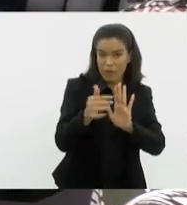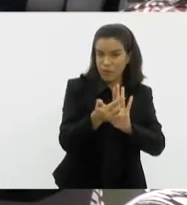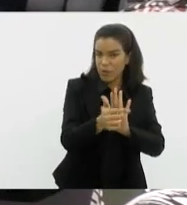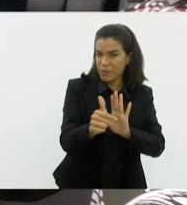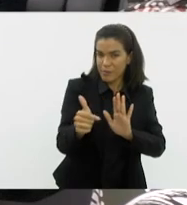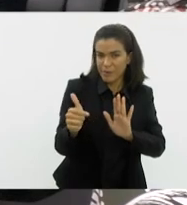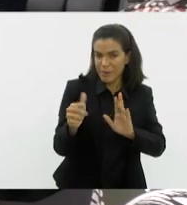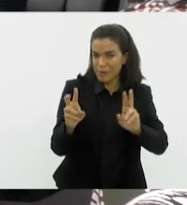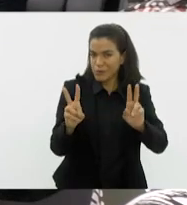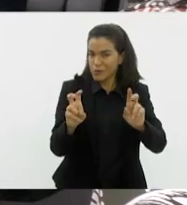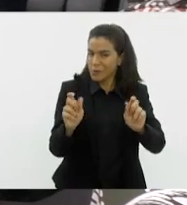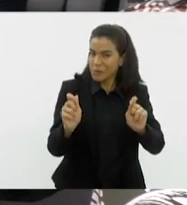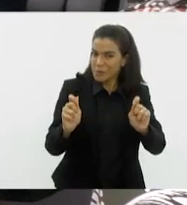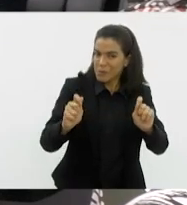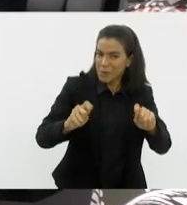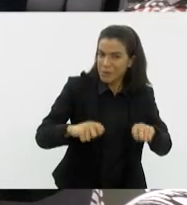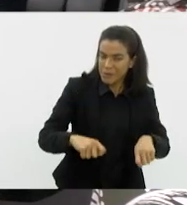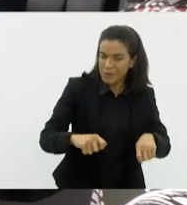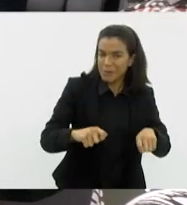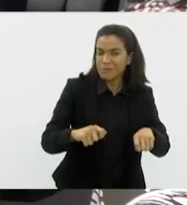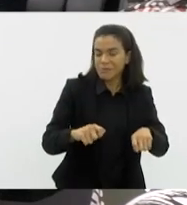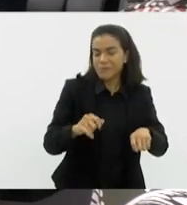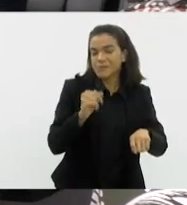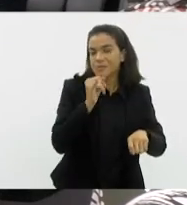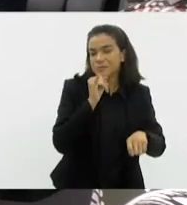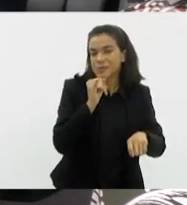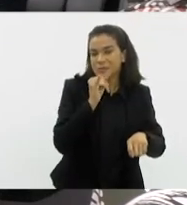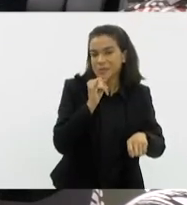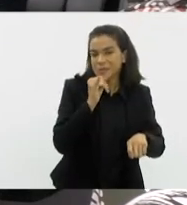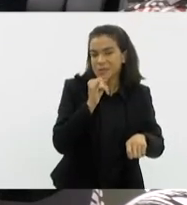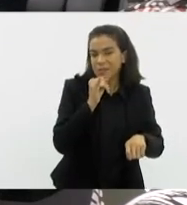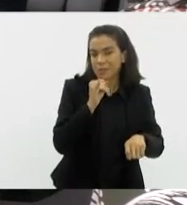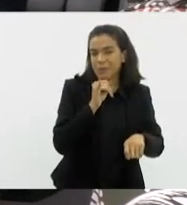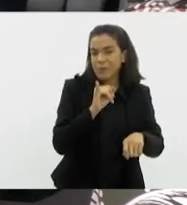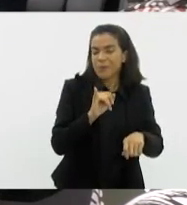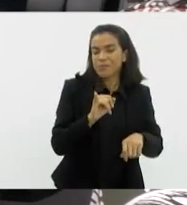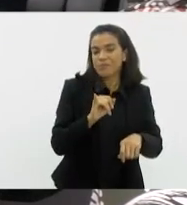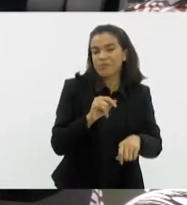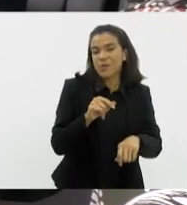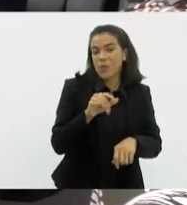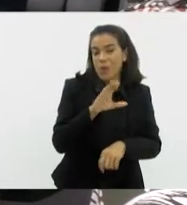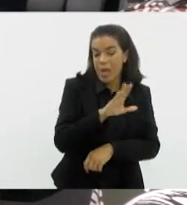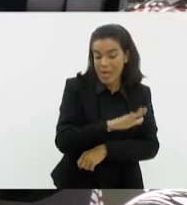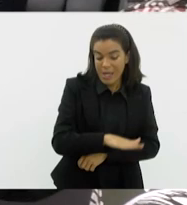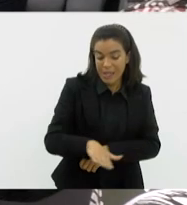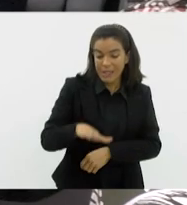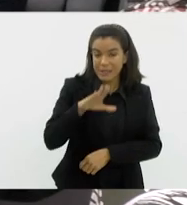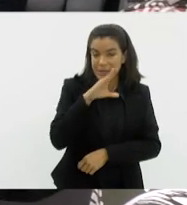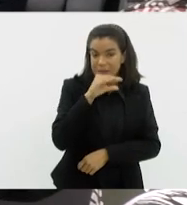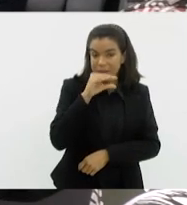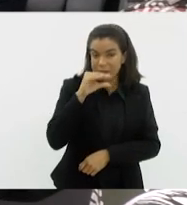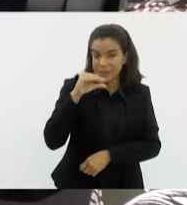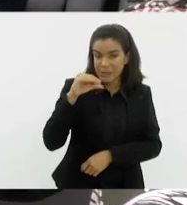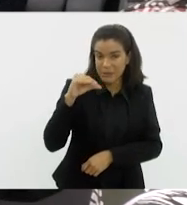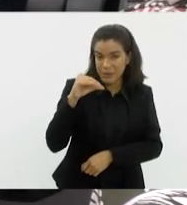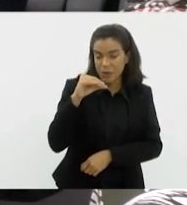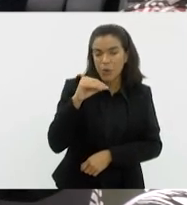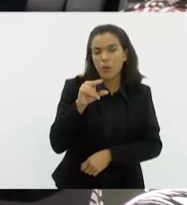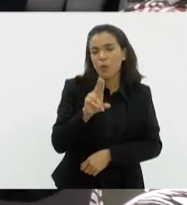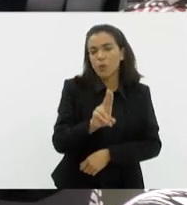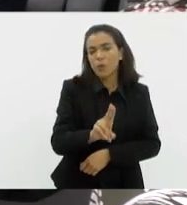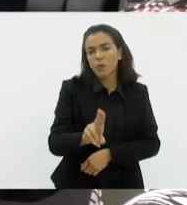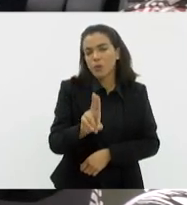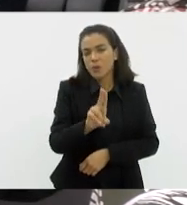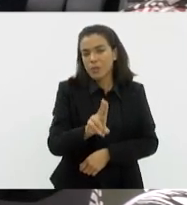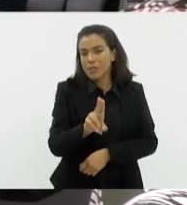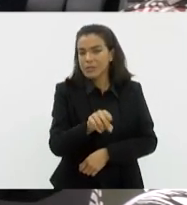previsão sobre a possibilidade de uma medida com uma criança e adolescente se dar utilizando